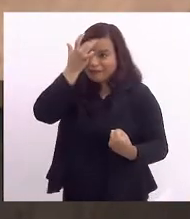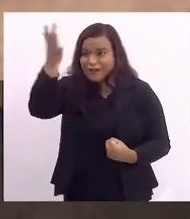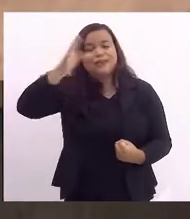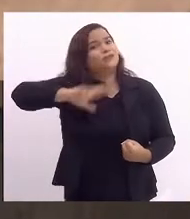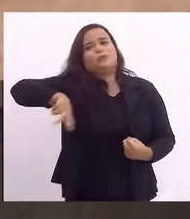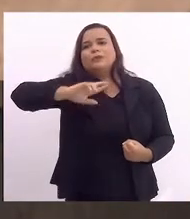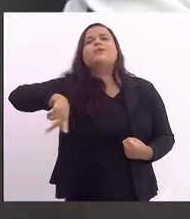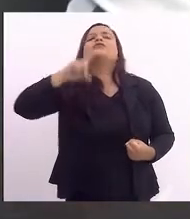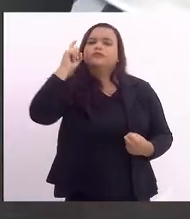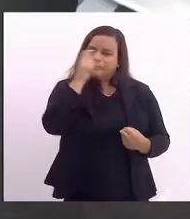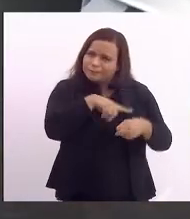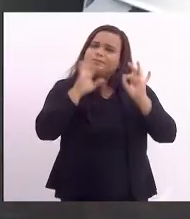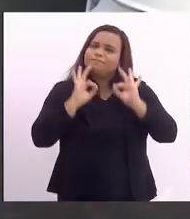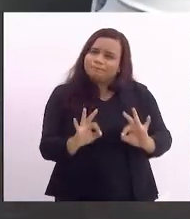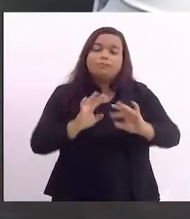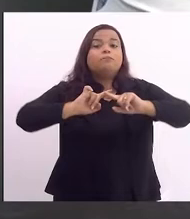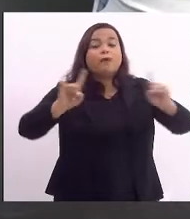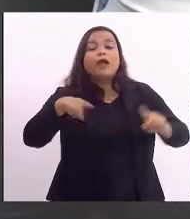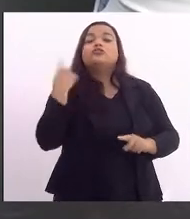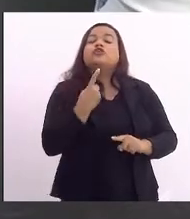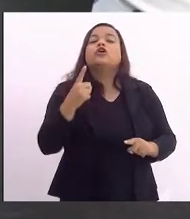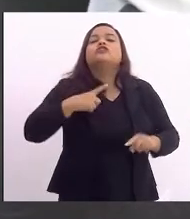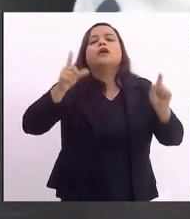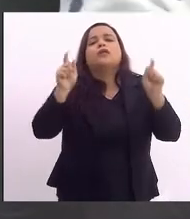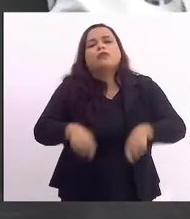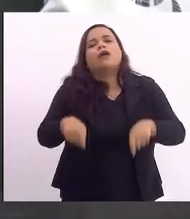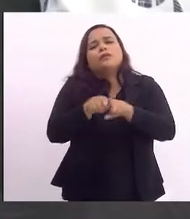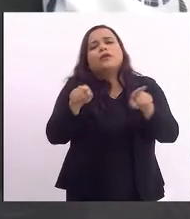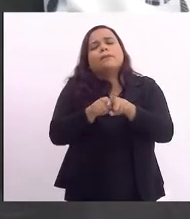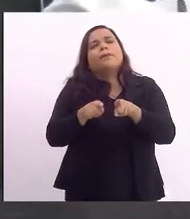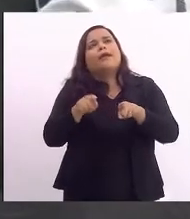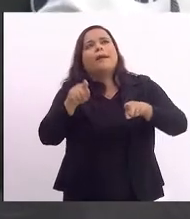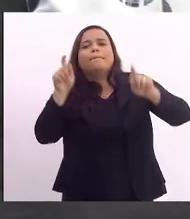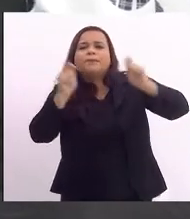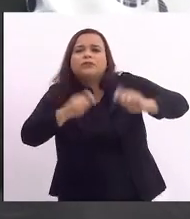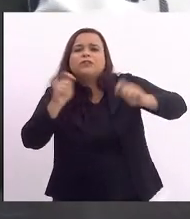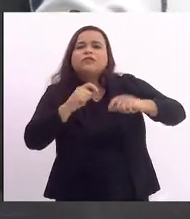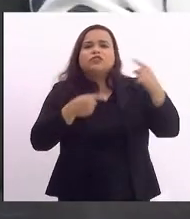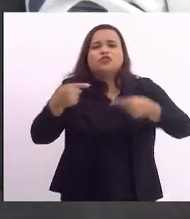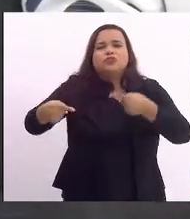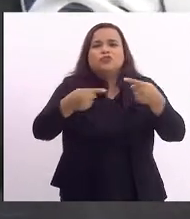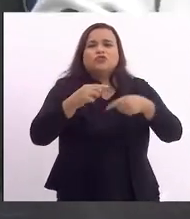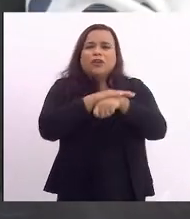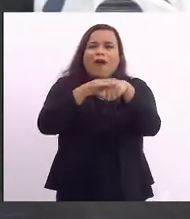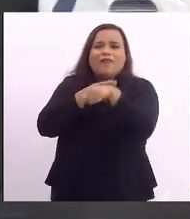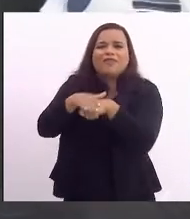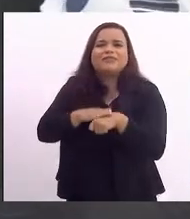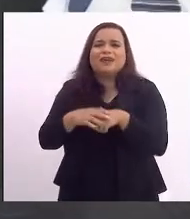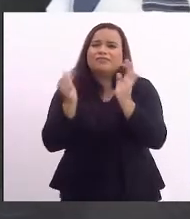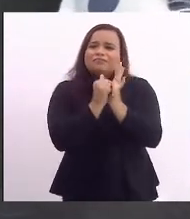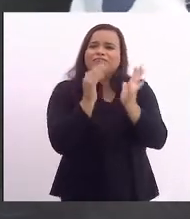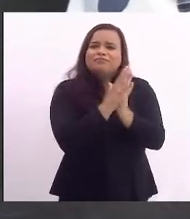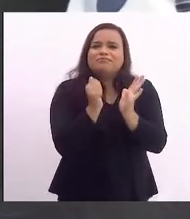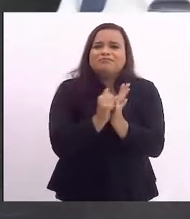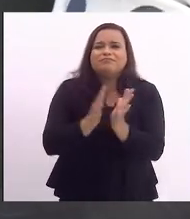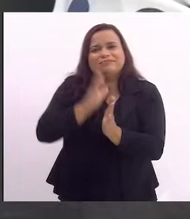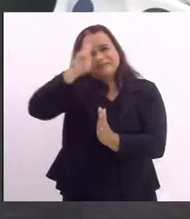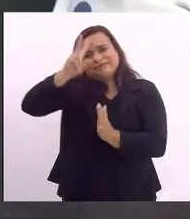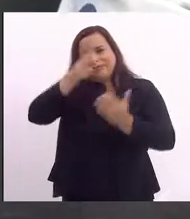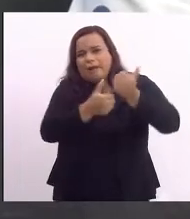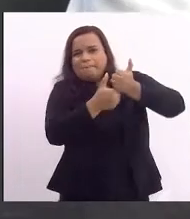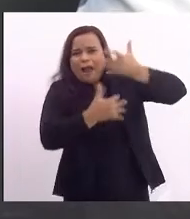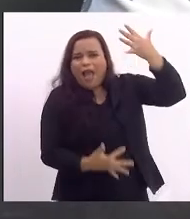foi. Mas a gente também tem essa possibilidade de discutir nesses espaços agora esses registros históricos, esses